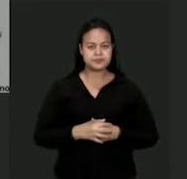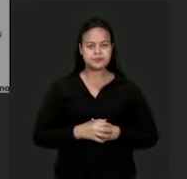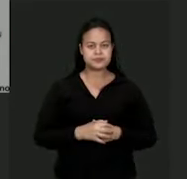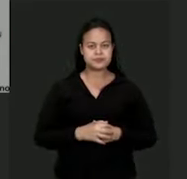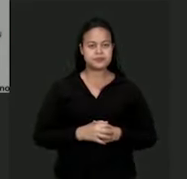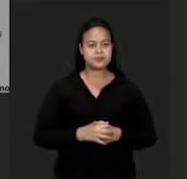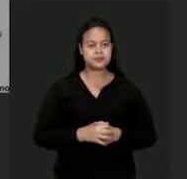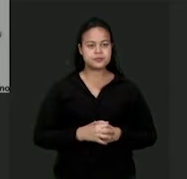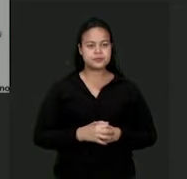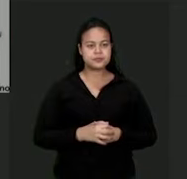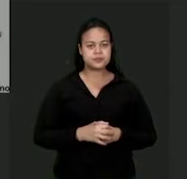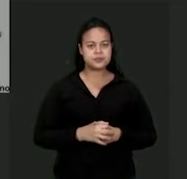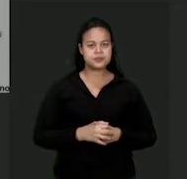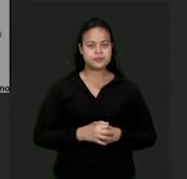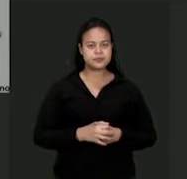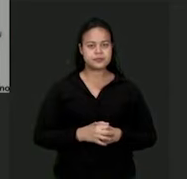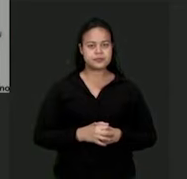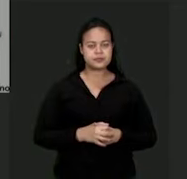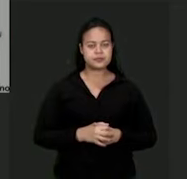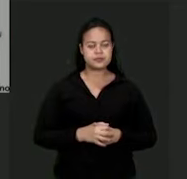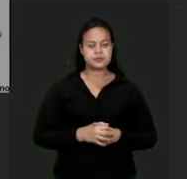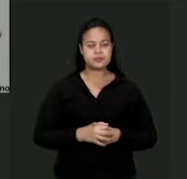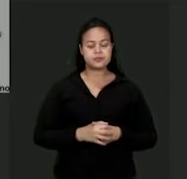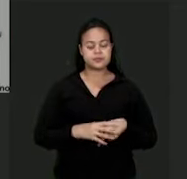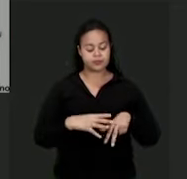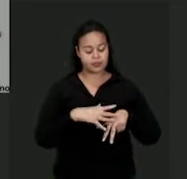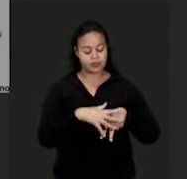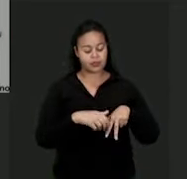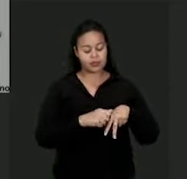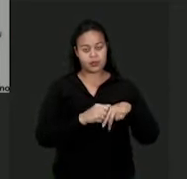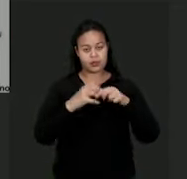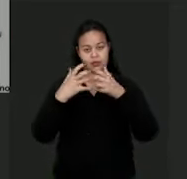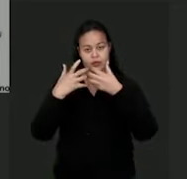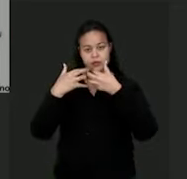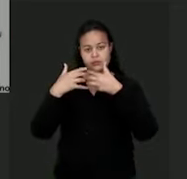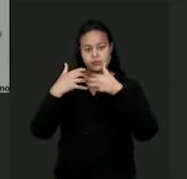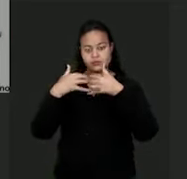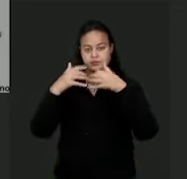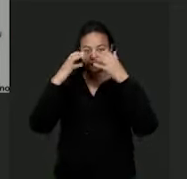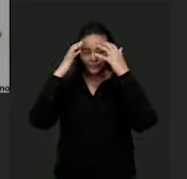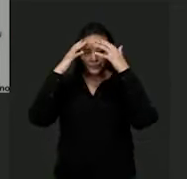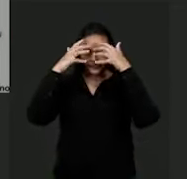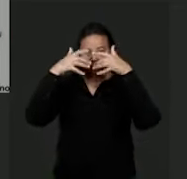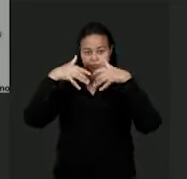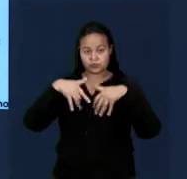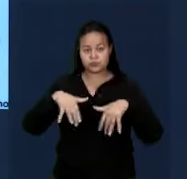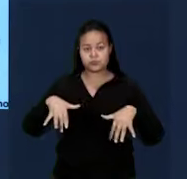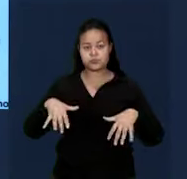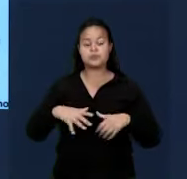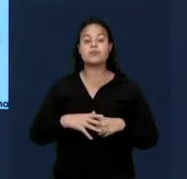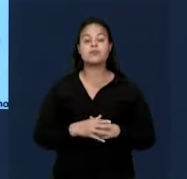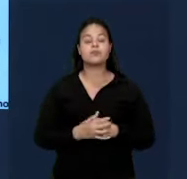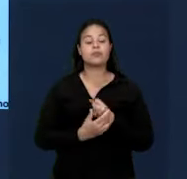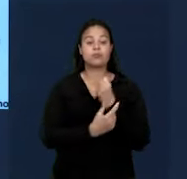Aqui nós vamos ver, né? O sistema nervoso central, o encéfalo e a